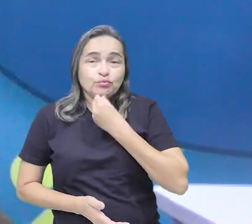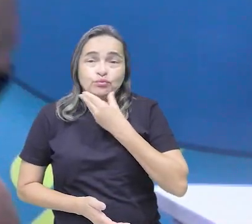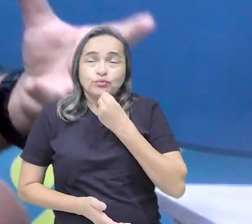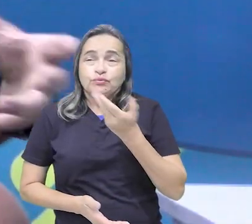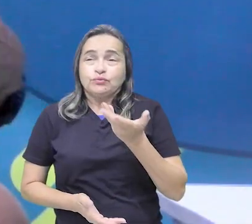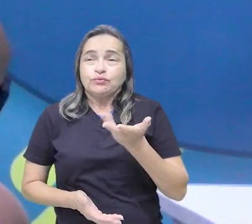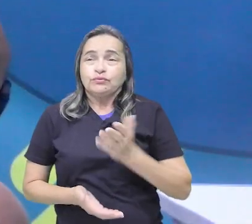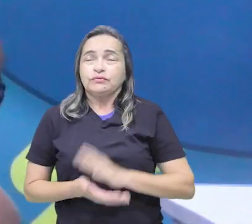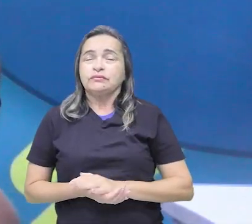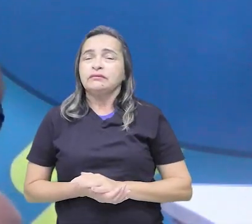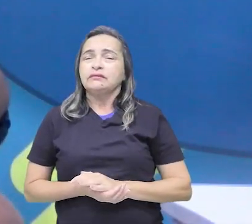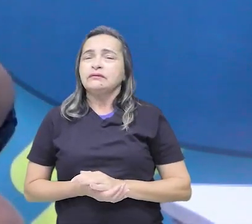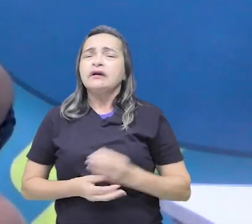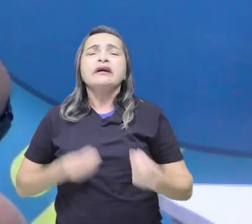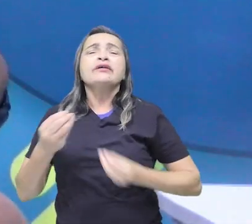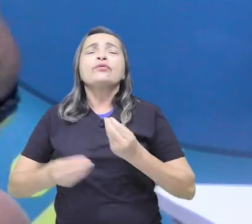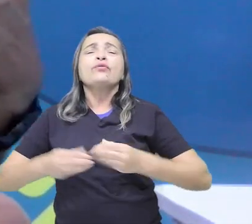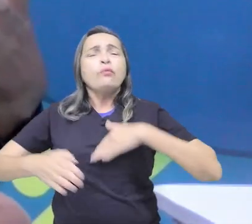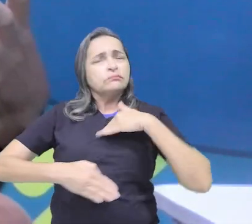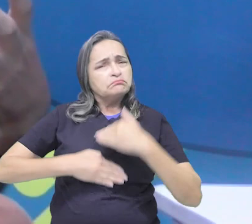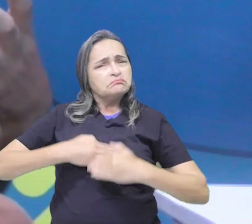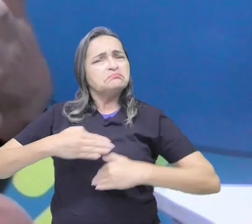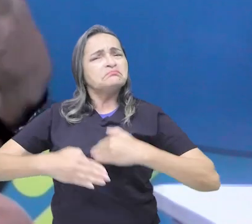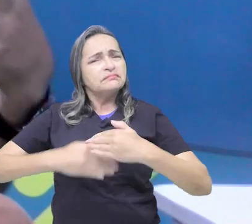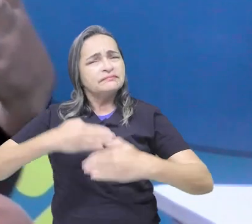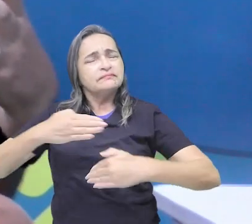Como seria esse processo, né?